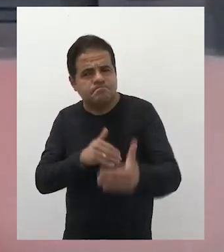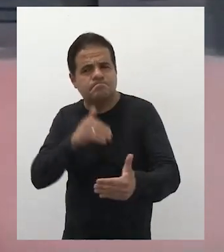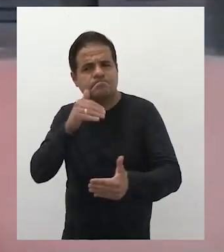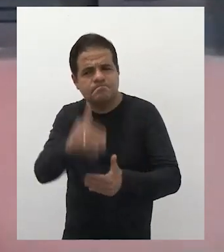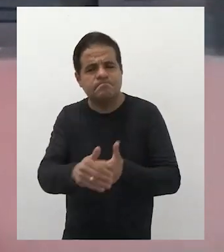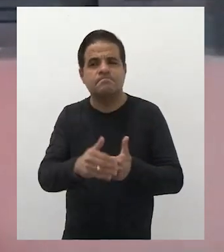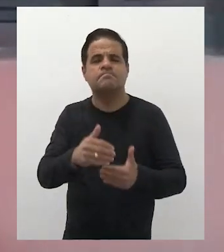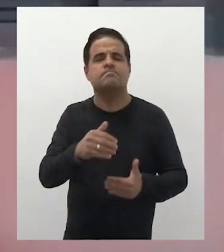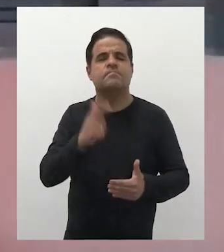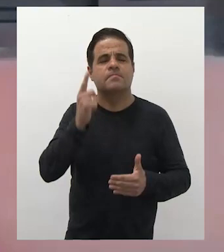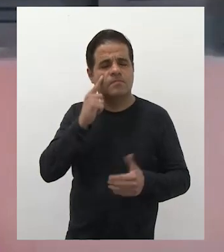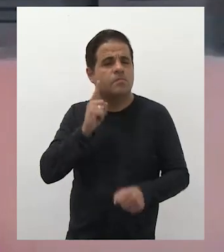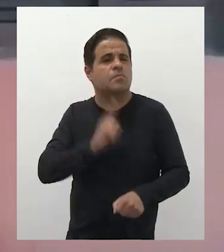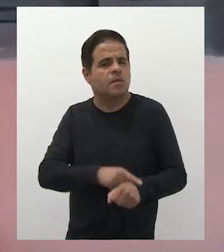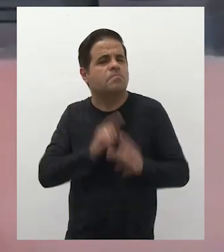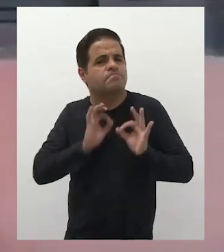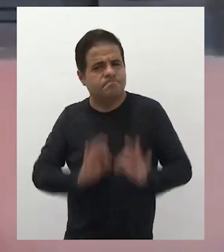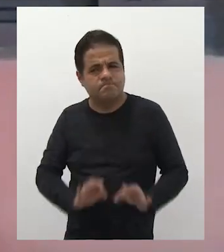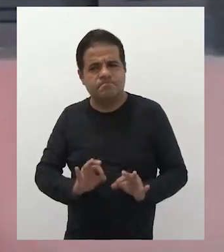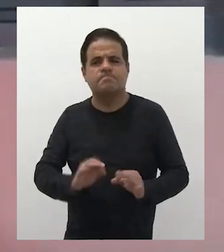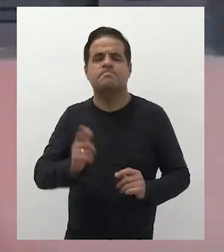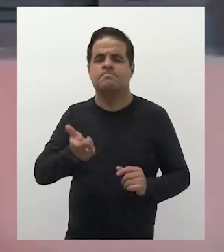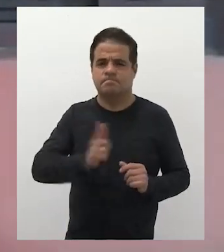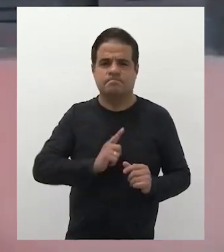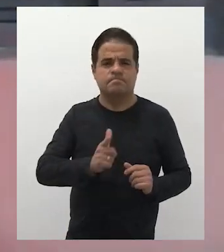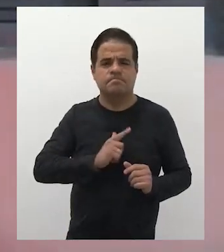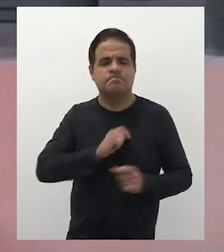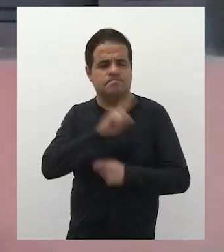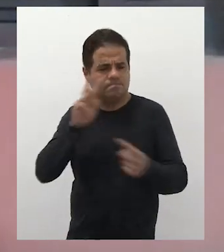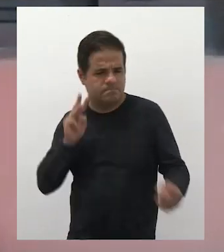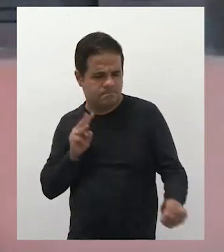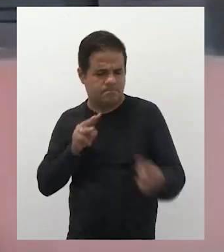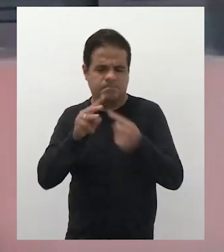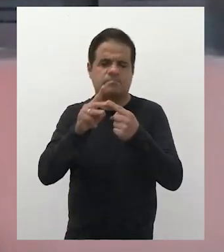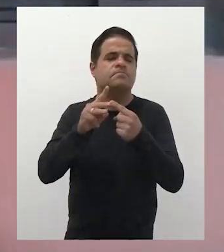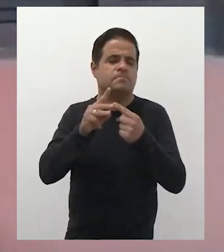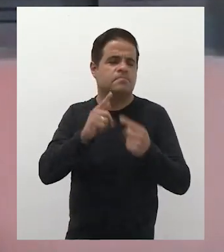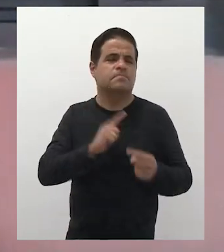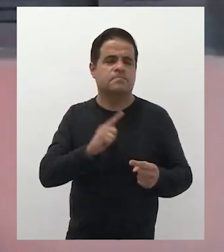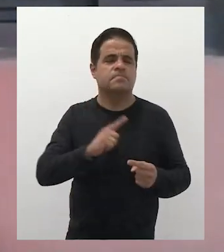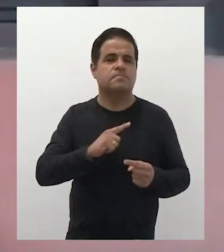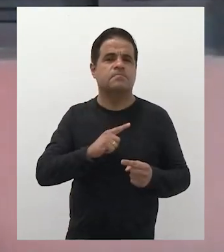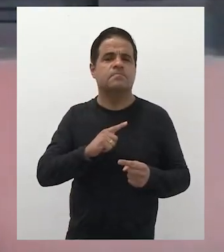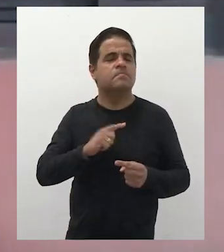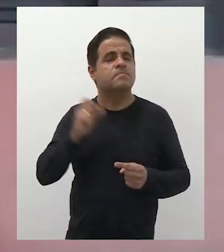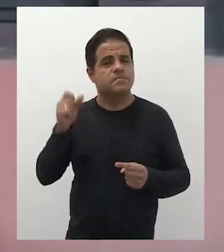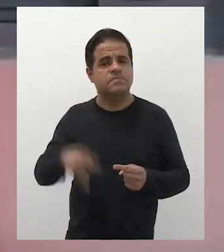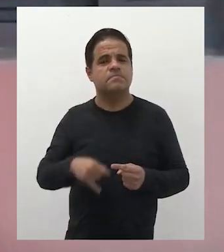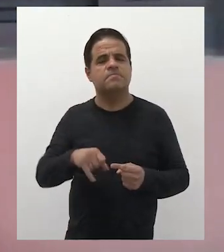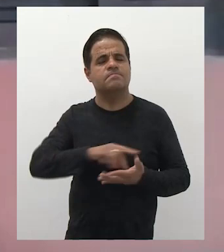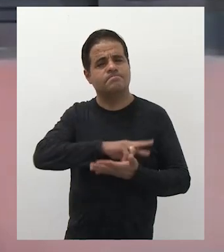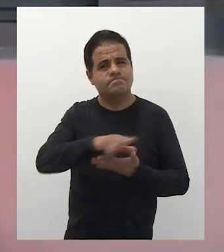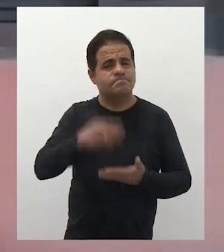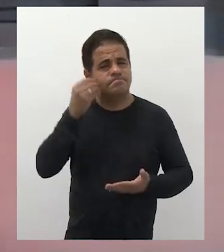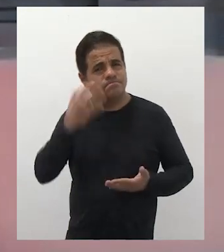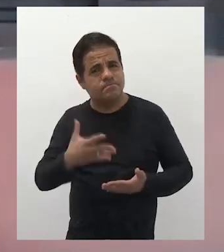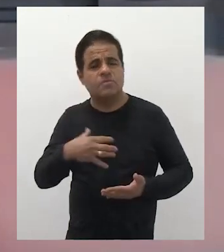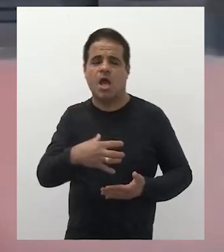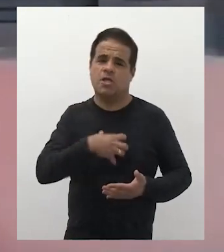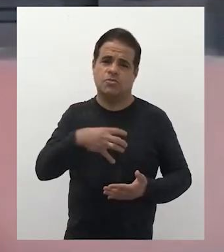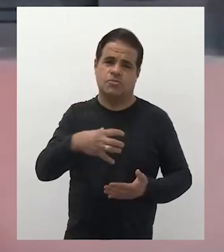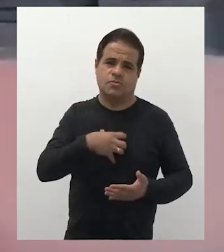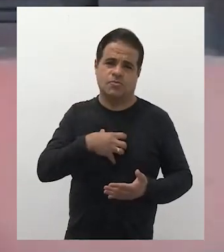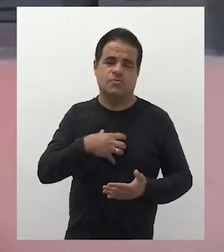daquilo que seria o ideal, né? Então, tem uma função, sim, de balizar nossas atitudes,